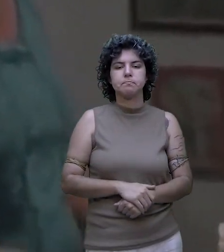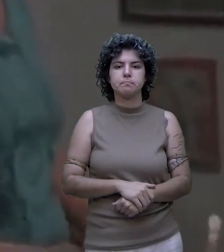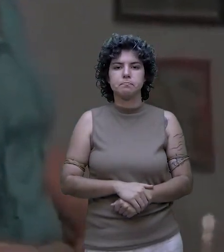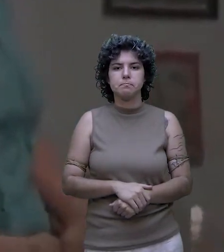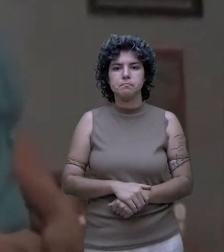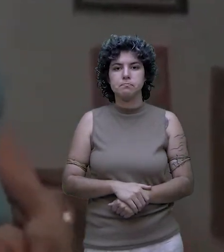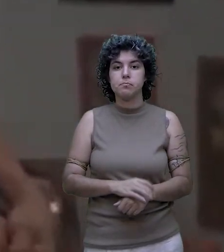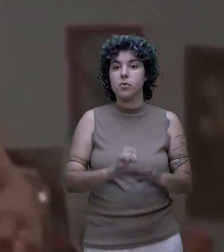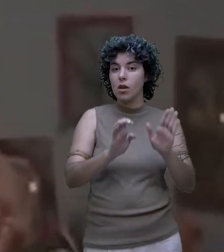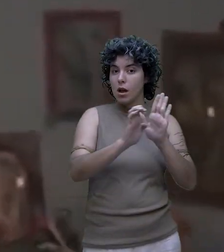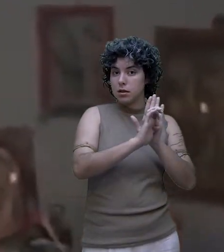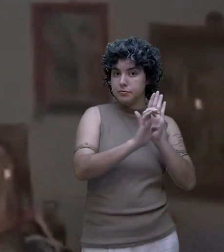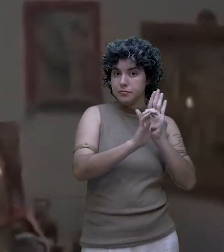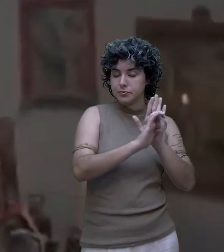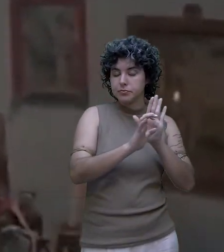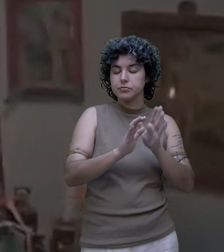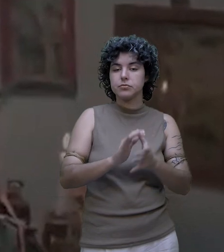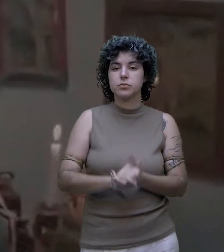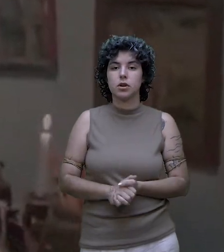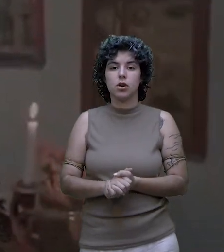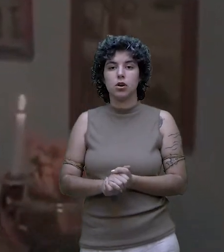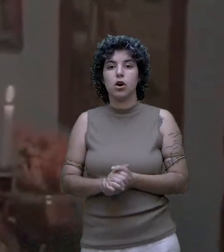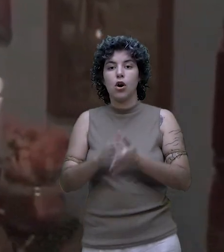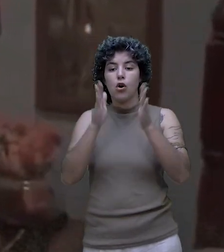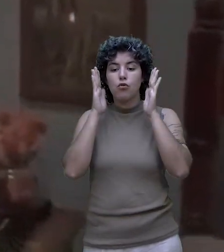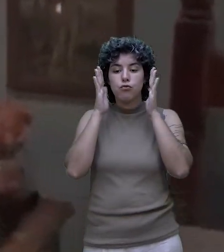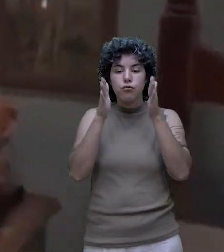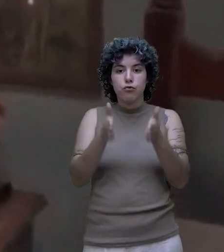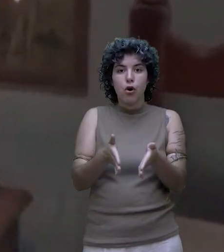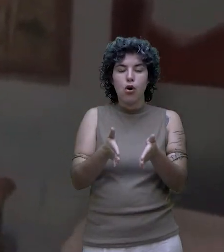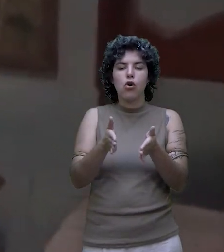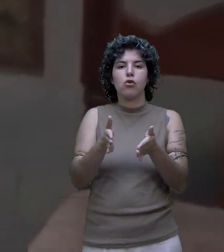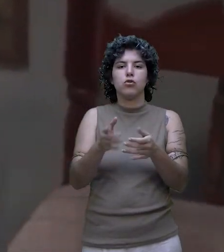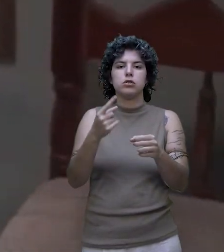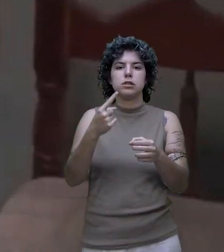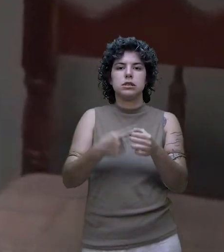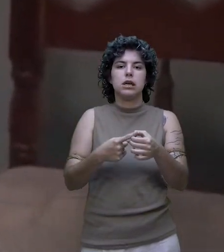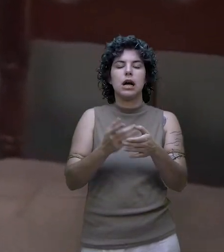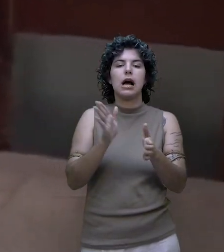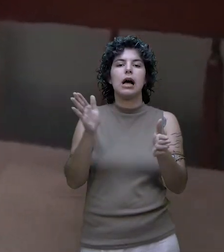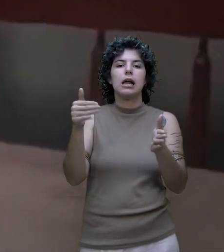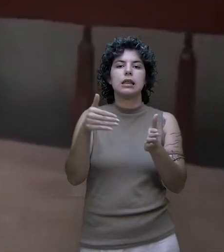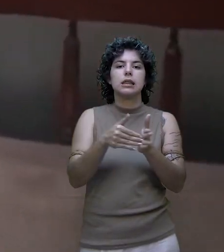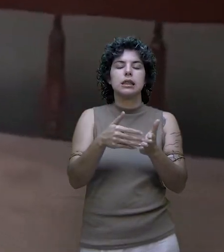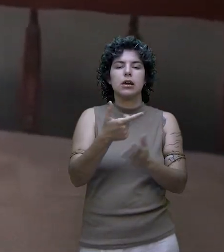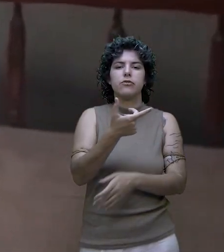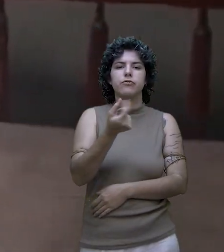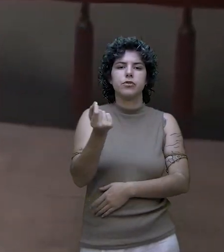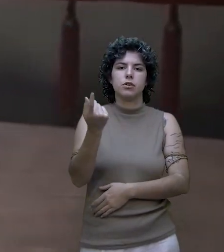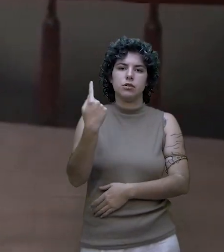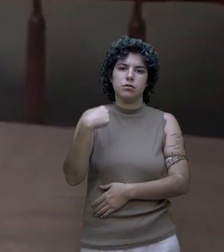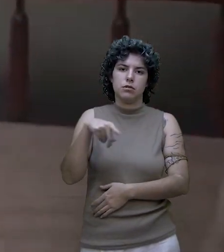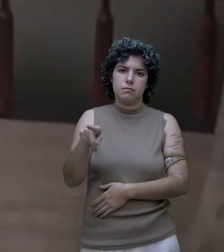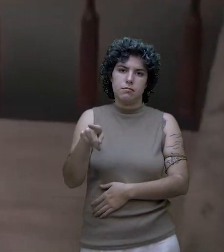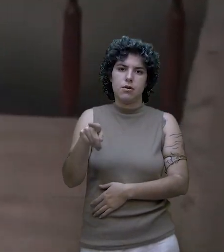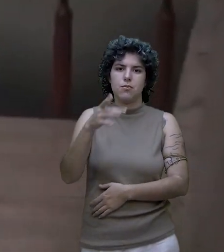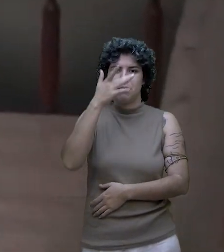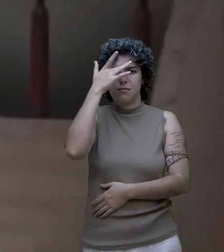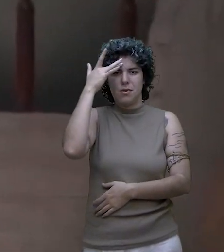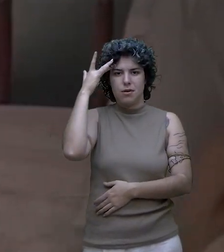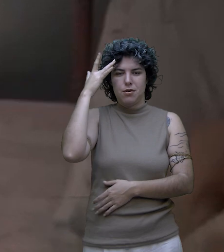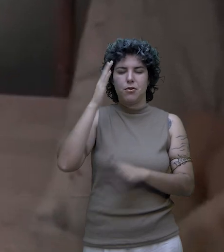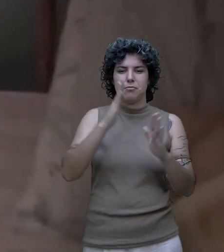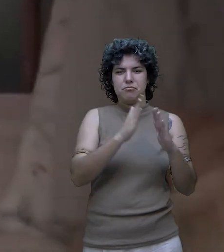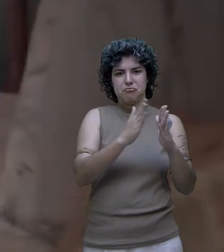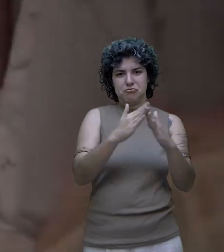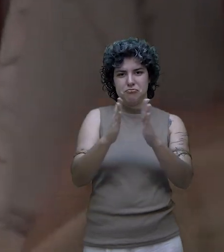assim. São para cidades com até 20 mil habitantes. E a cidadezinha, né, que eu digo